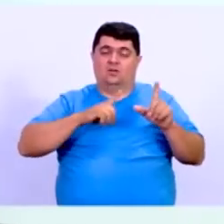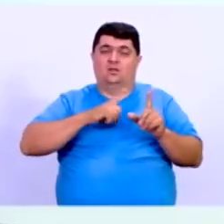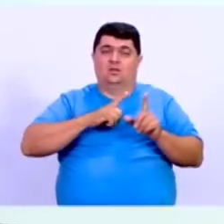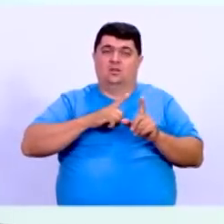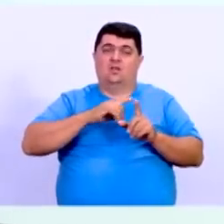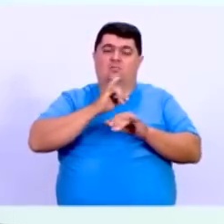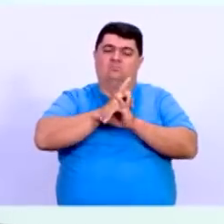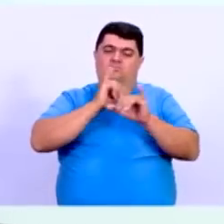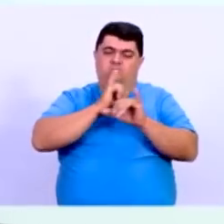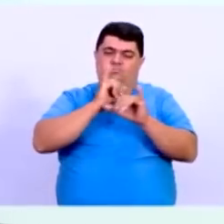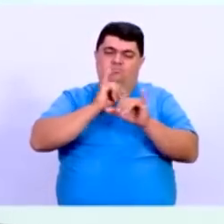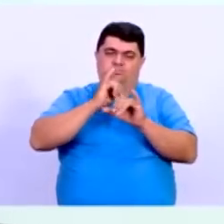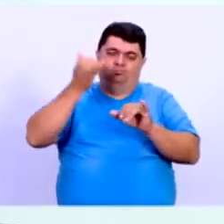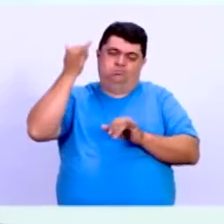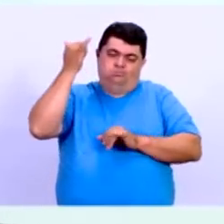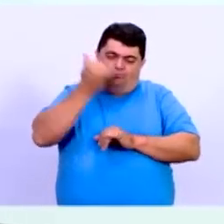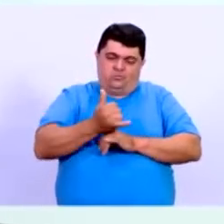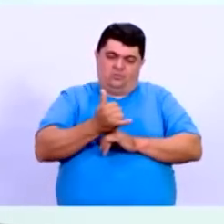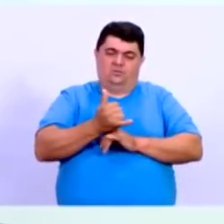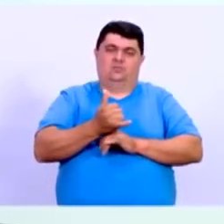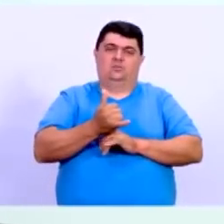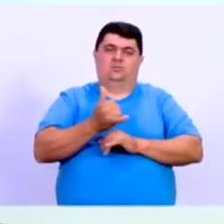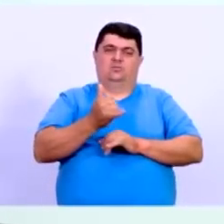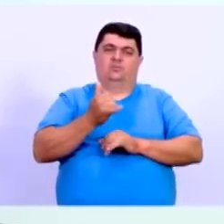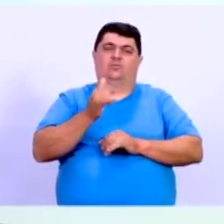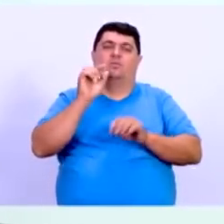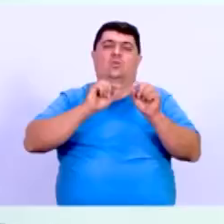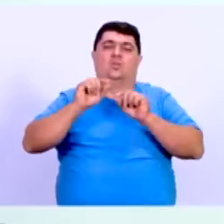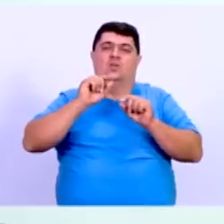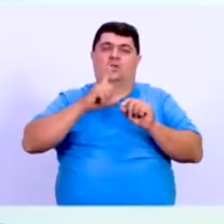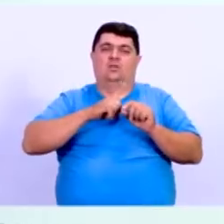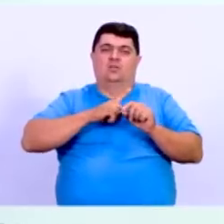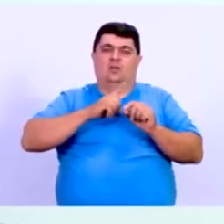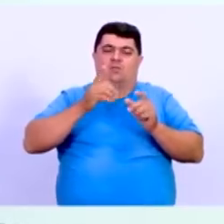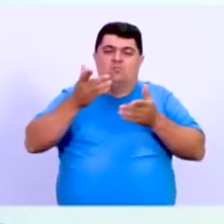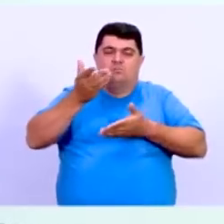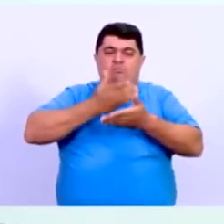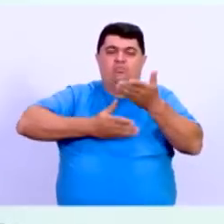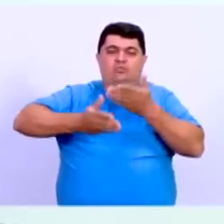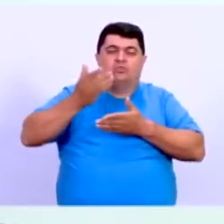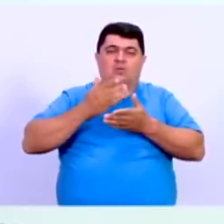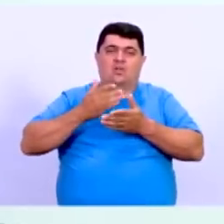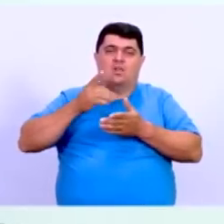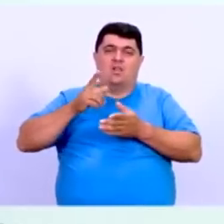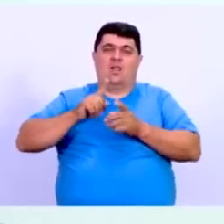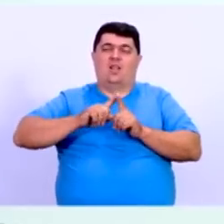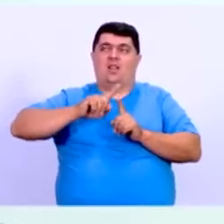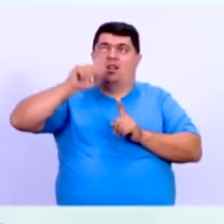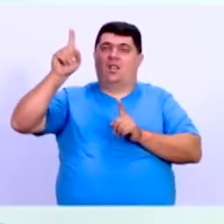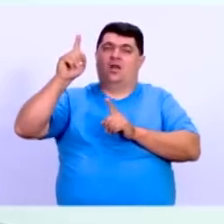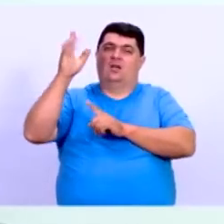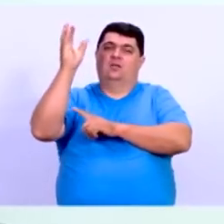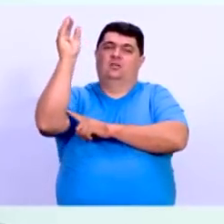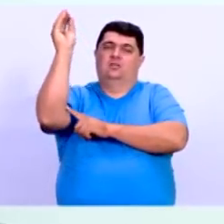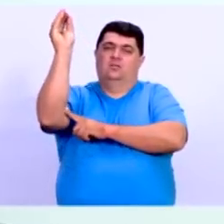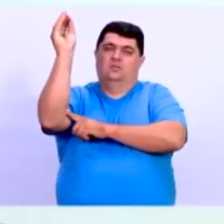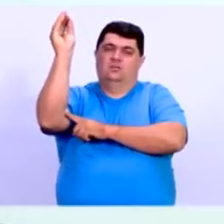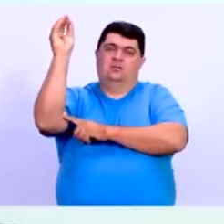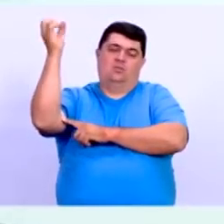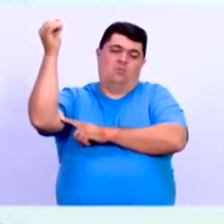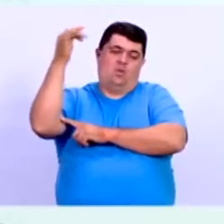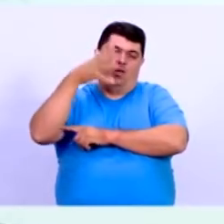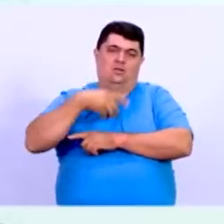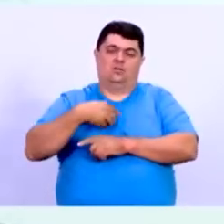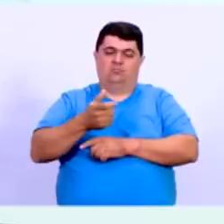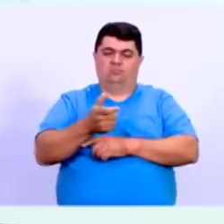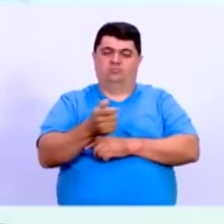uma informação, tá? Essa informação, na verdade, ela está sendo compartilhada pela emissora de TV. Quando você troca o canal ali no controle remoto, você